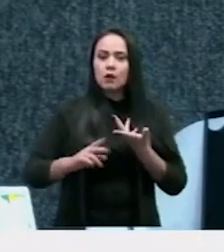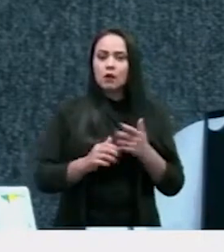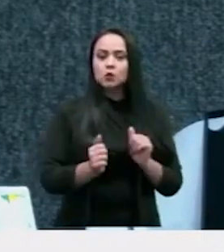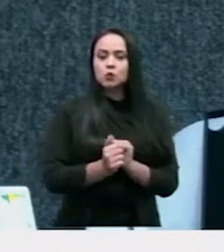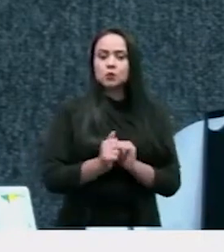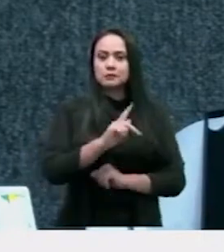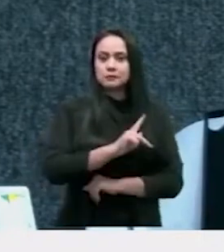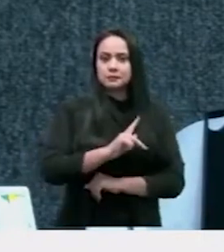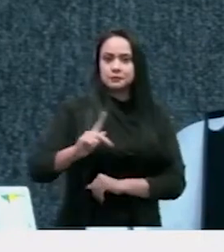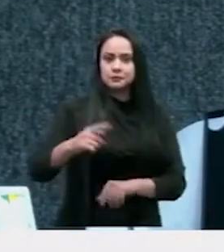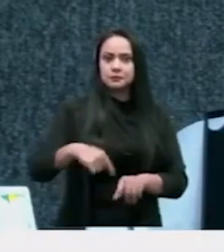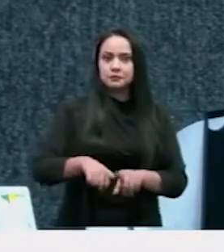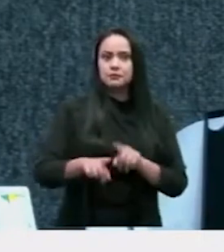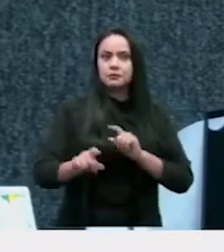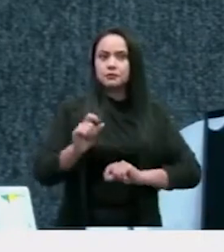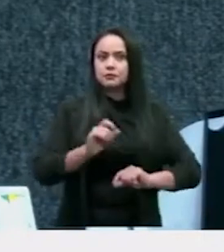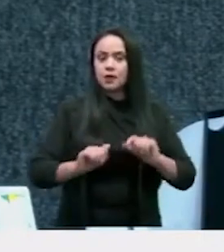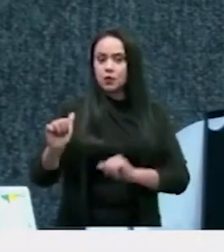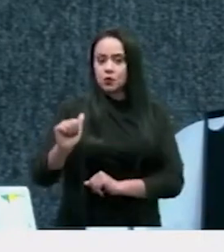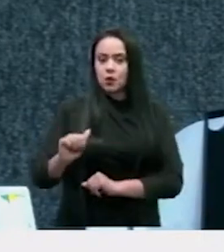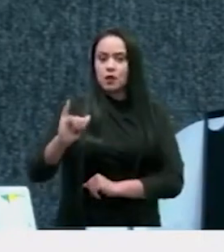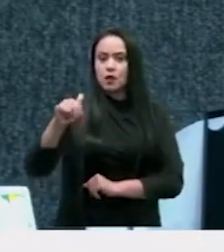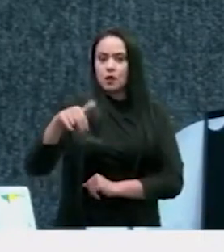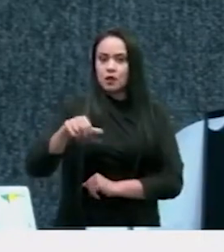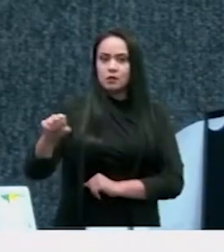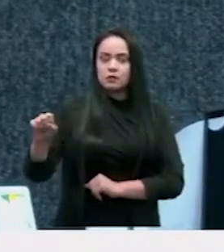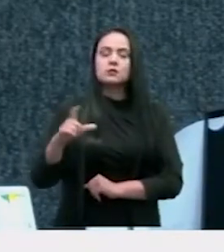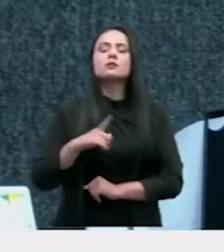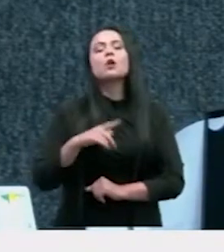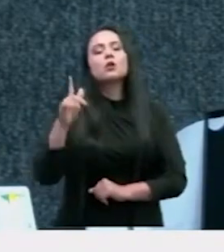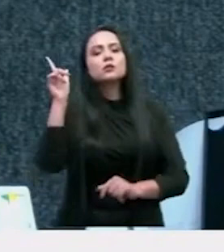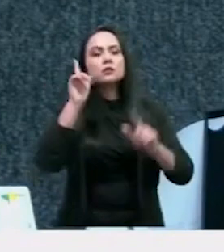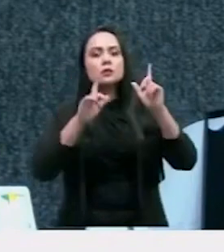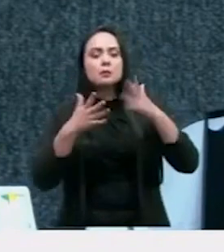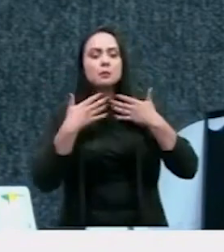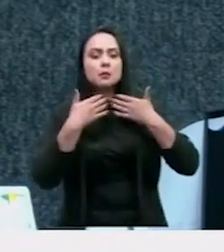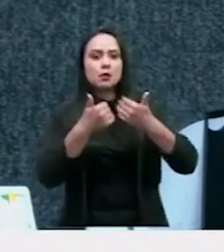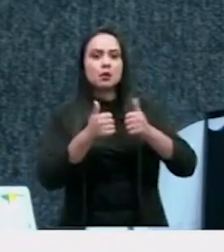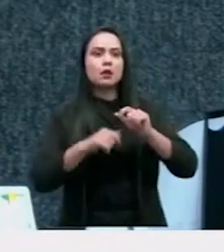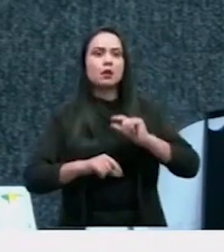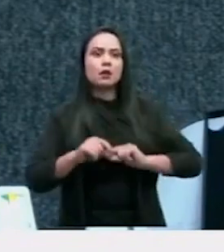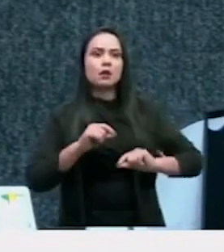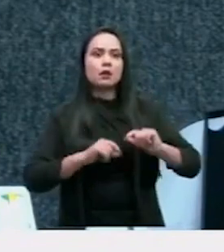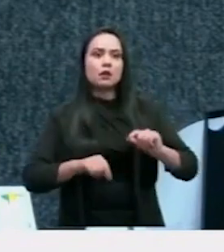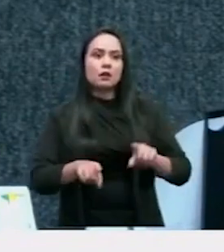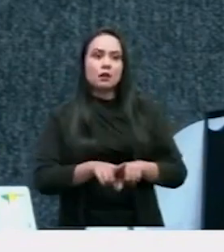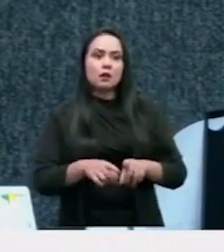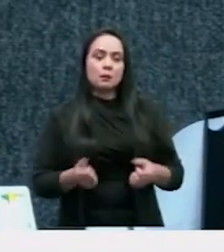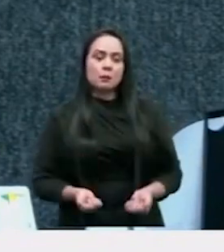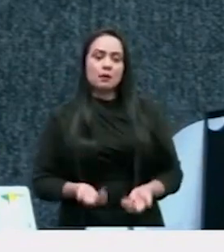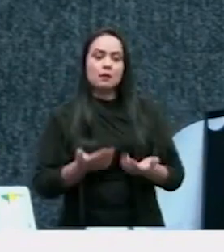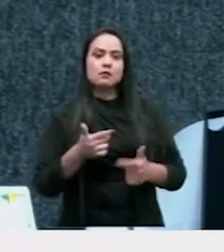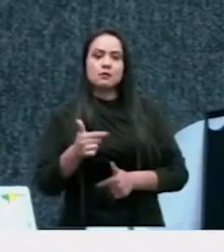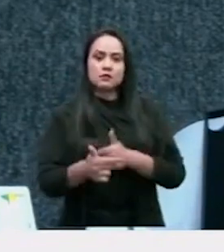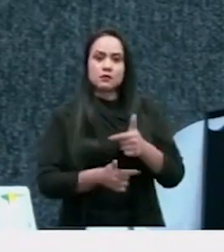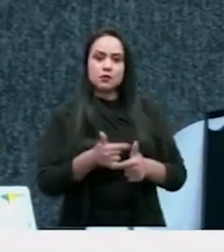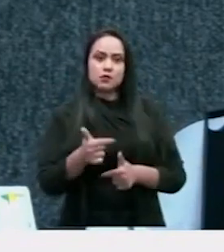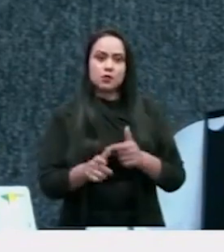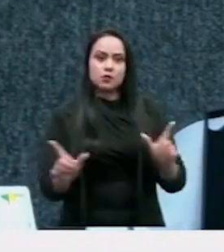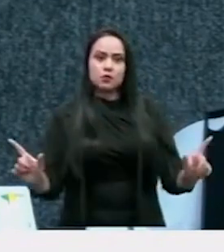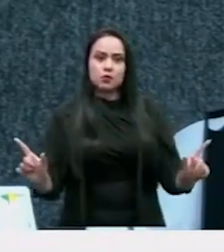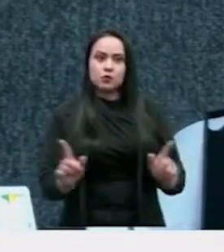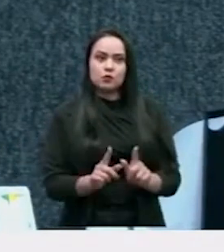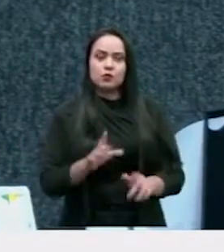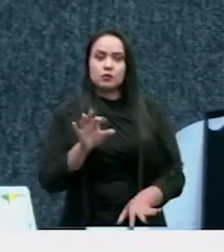o presidente e com os assessores do INSS para conseguirmos melhorar essa prestação de serviço e diminuirmos